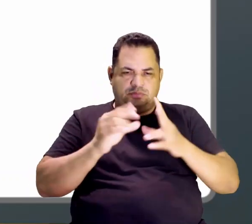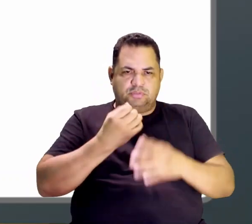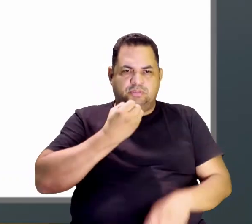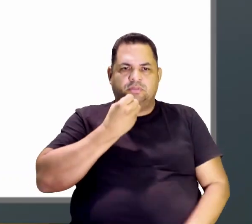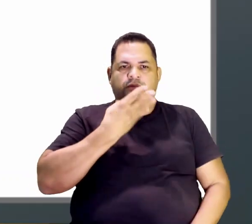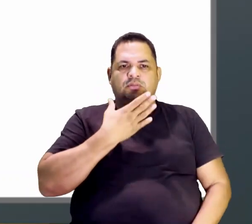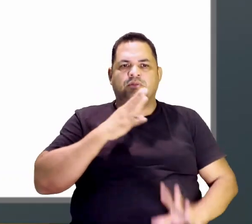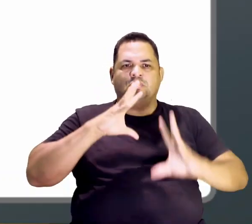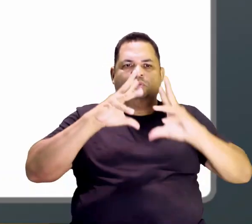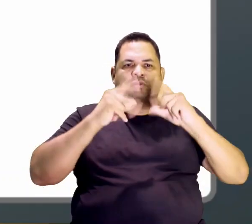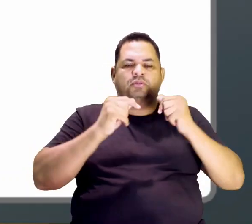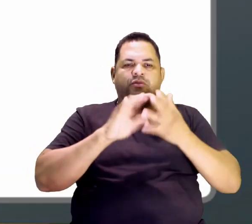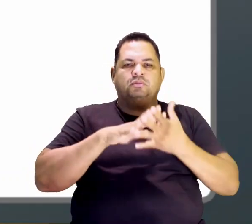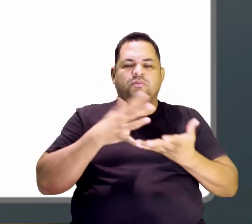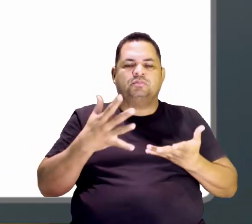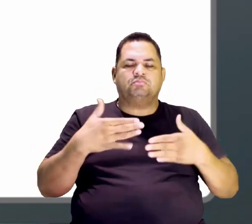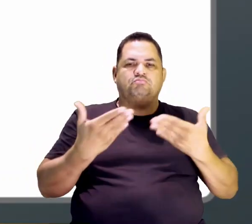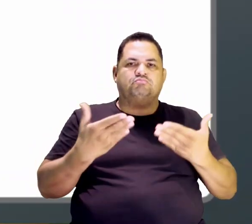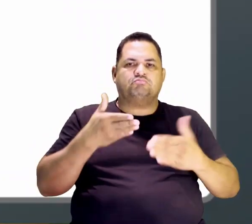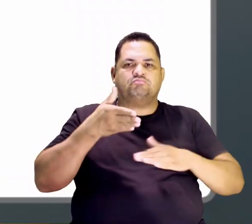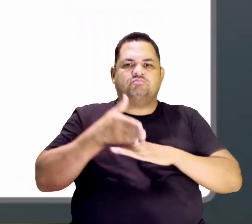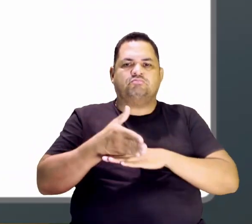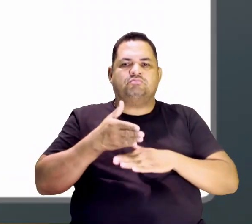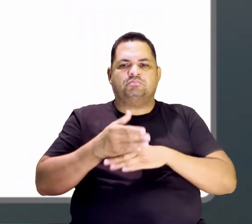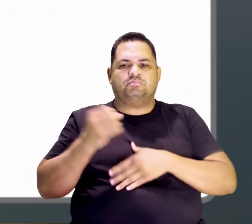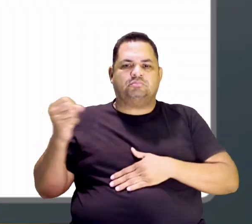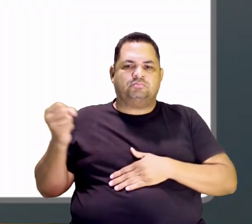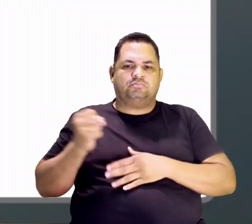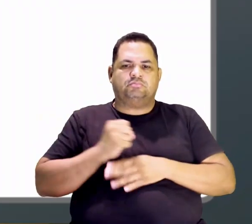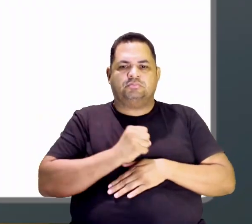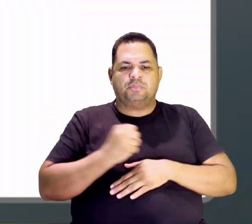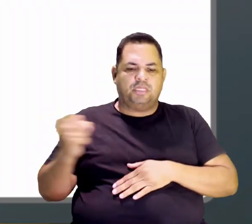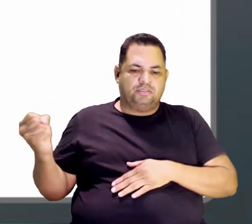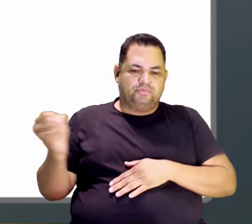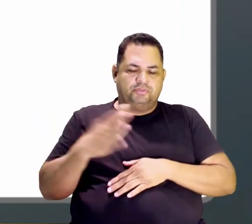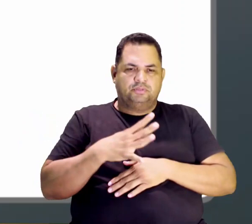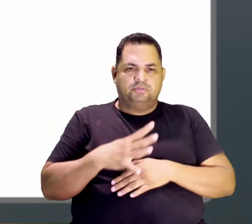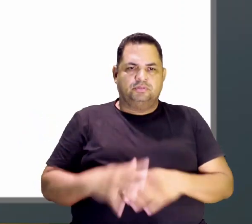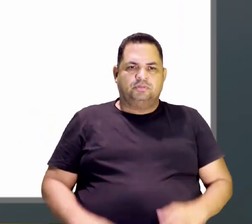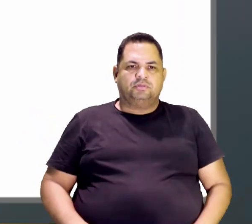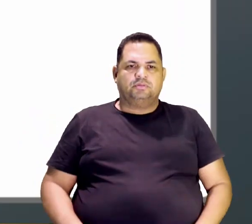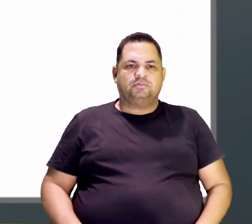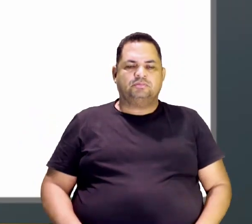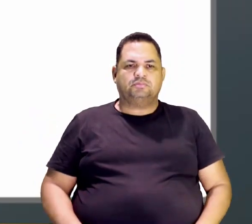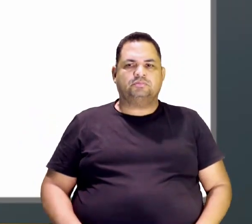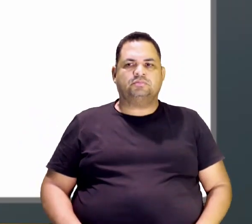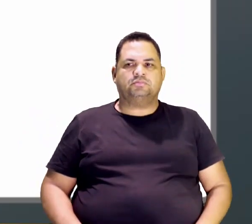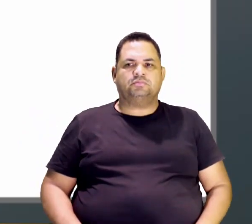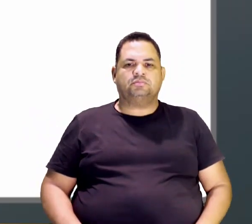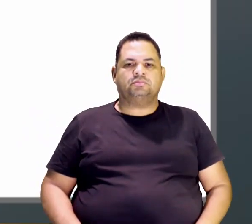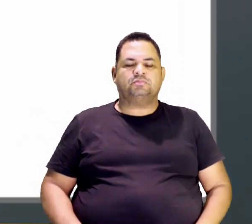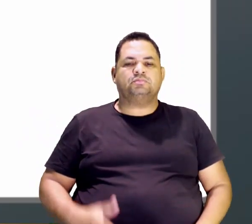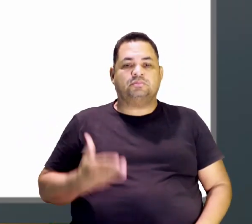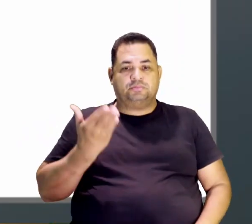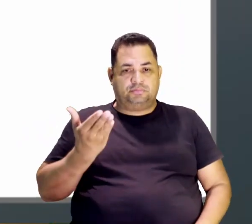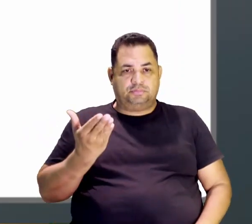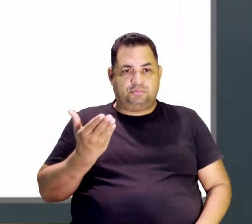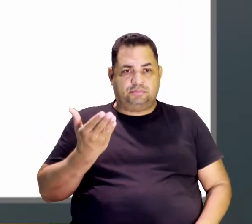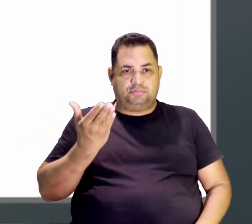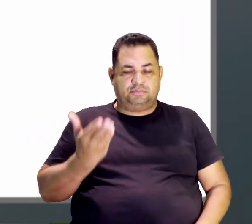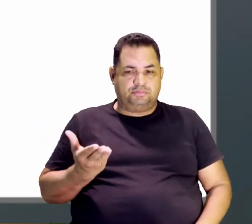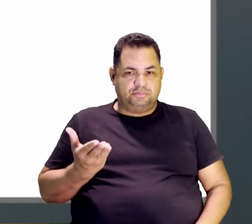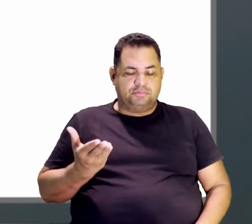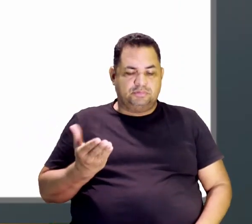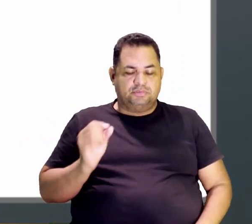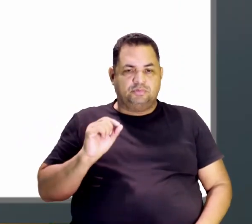em todos os campos aí quando se entra na adolescência, certo? Então essa foi a nossa pegada aí